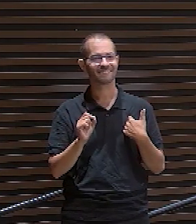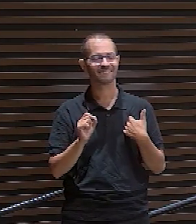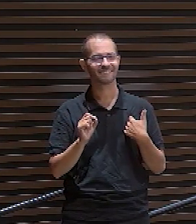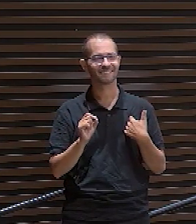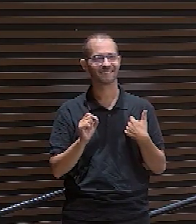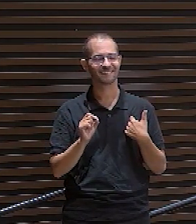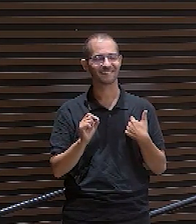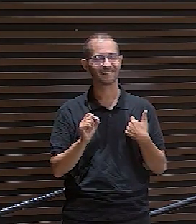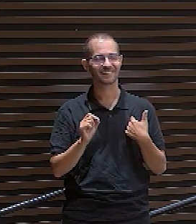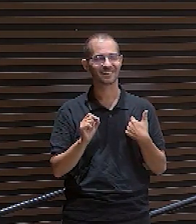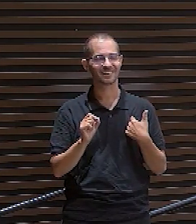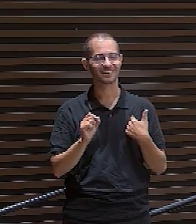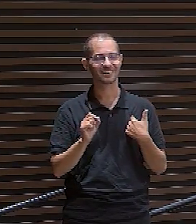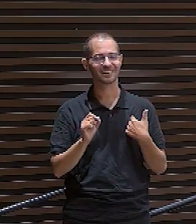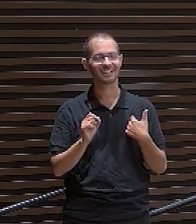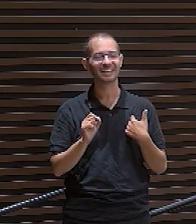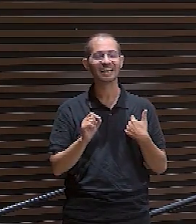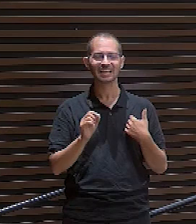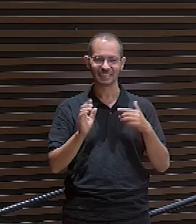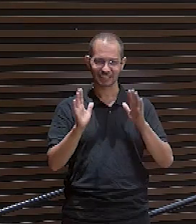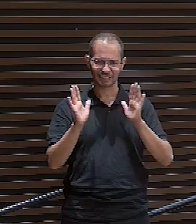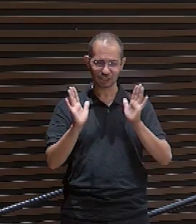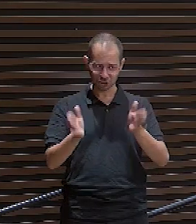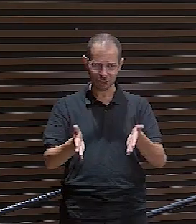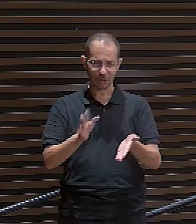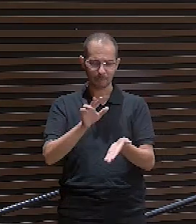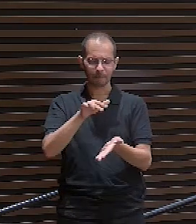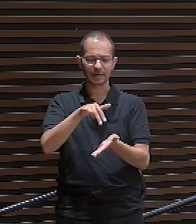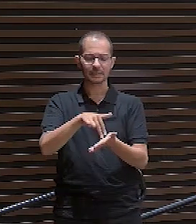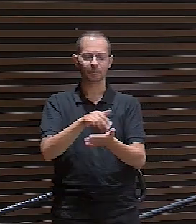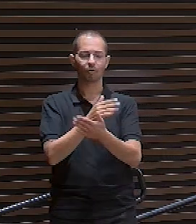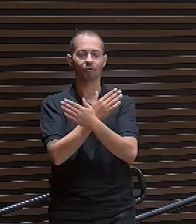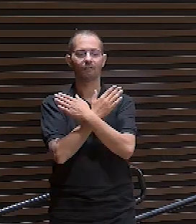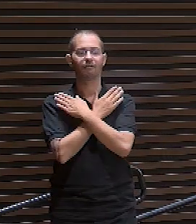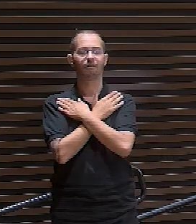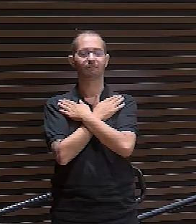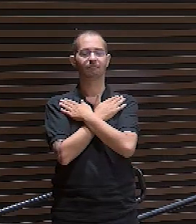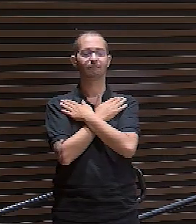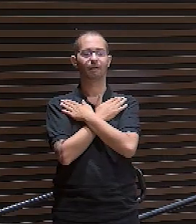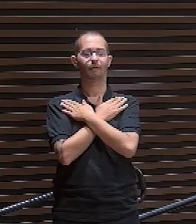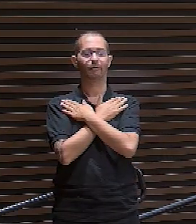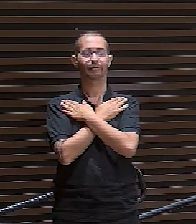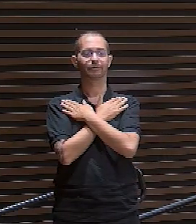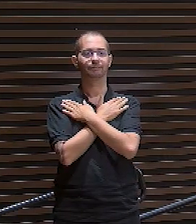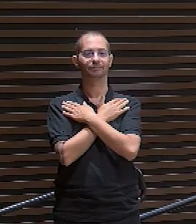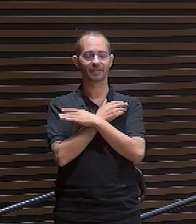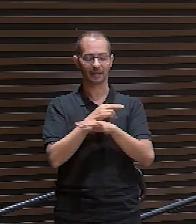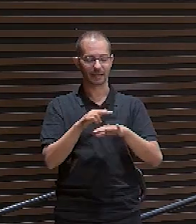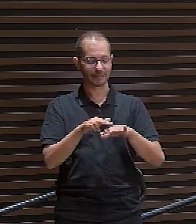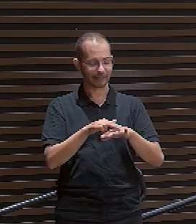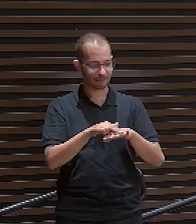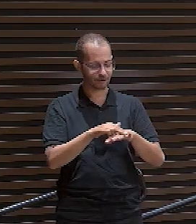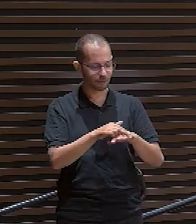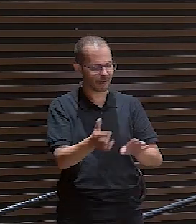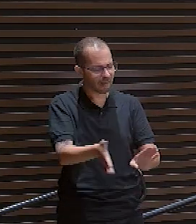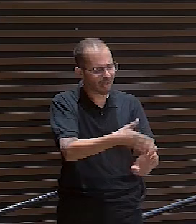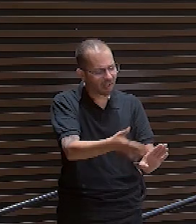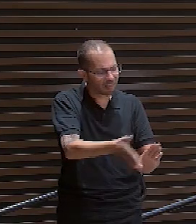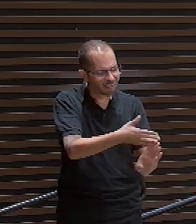Vocês já assistiram um velório, já participaram de um velório em que a viúva dá uns tapas no